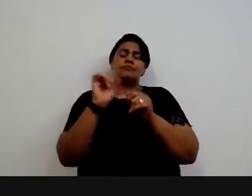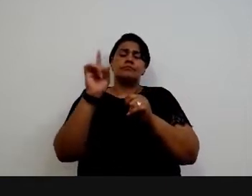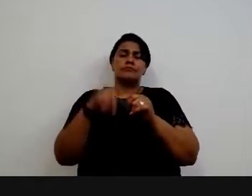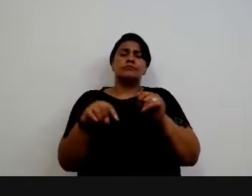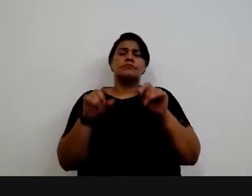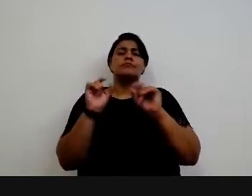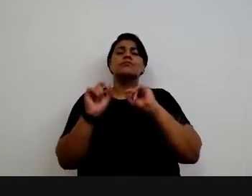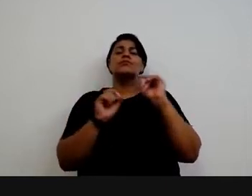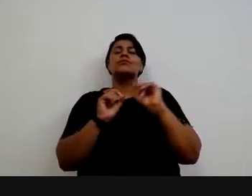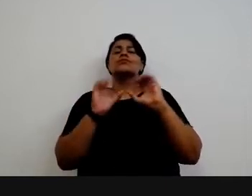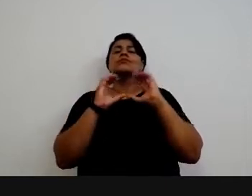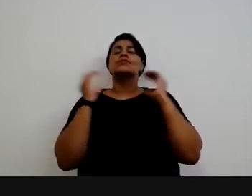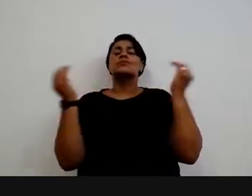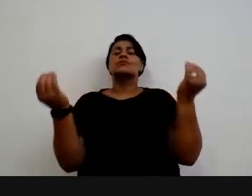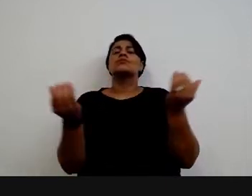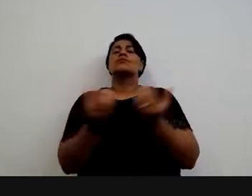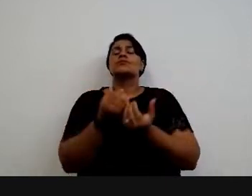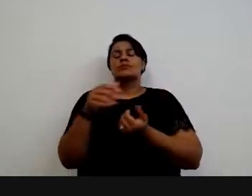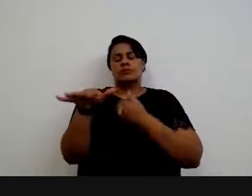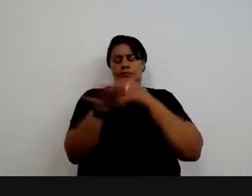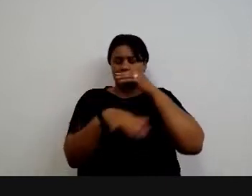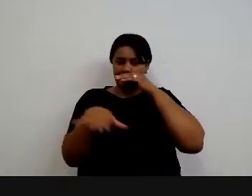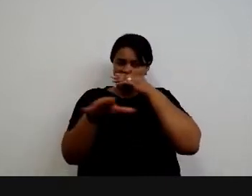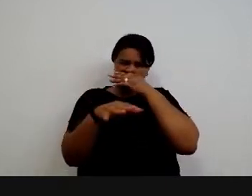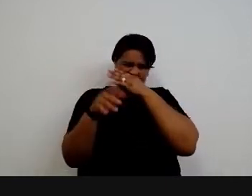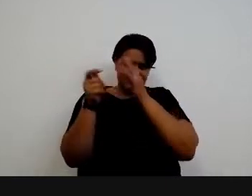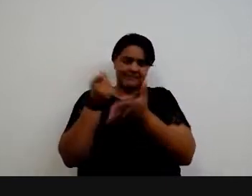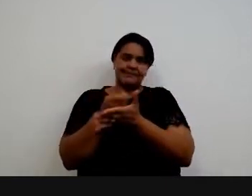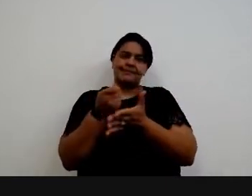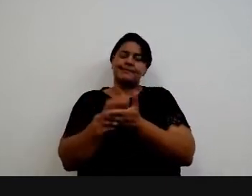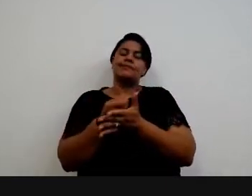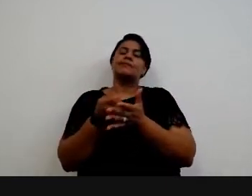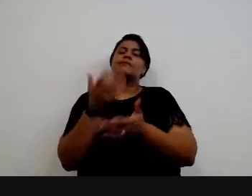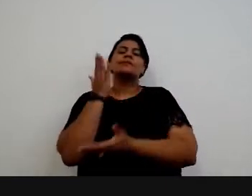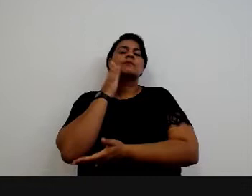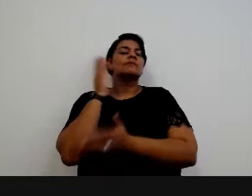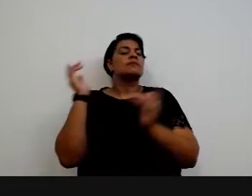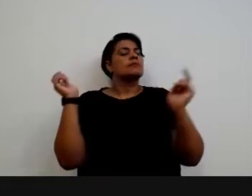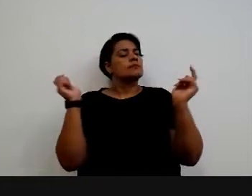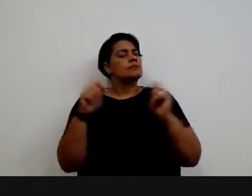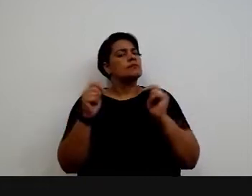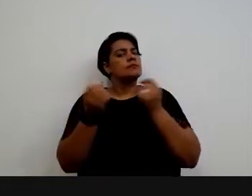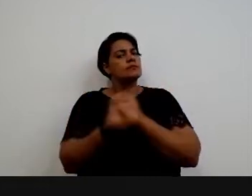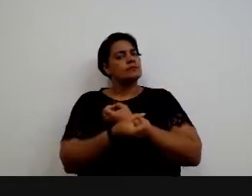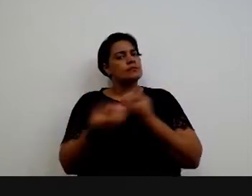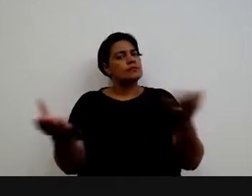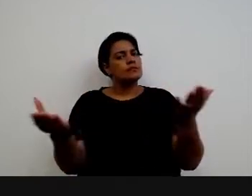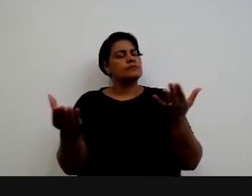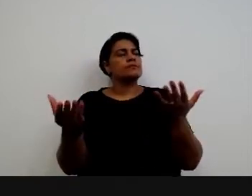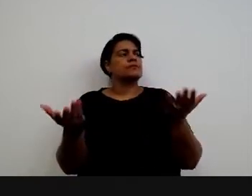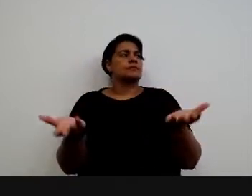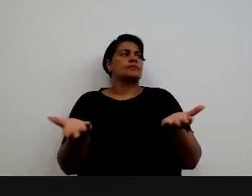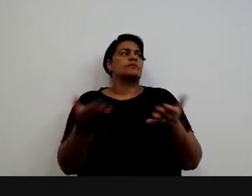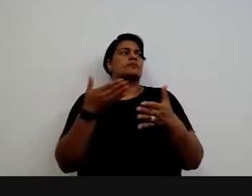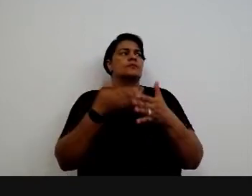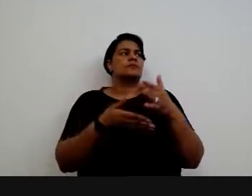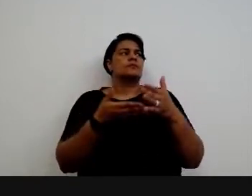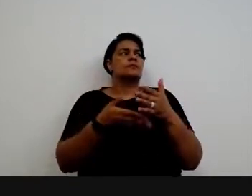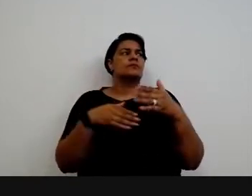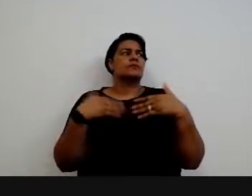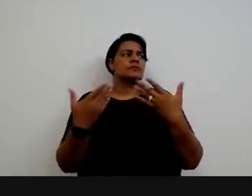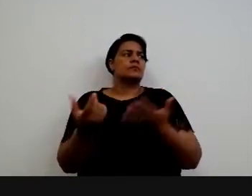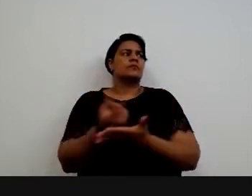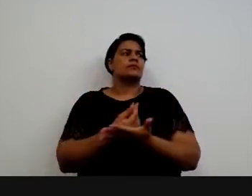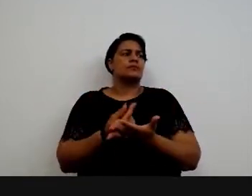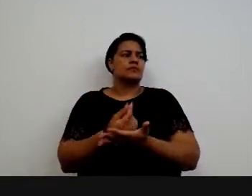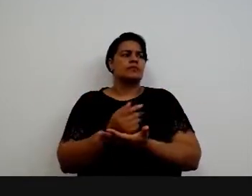a comunidade, né, solicita, que é possível fazer dentro dos limites geográficos,